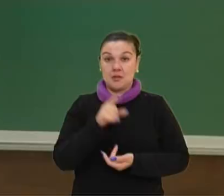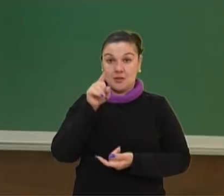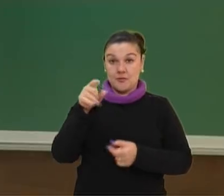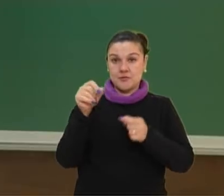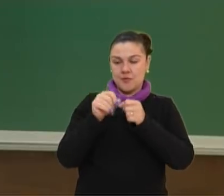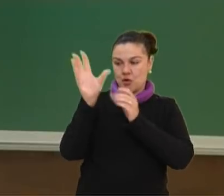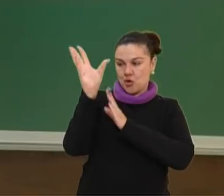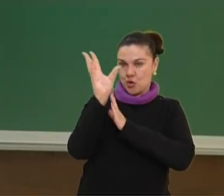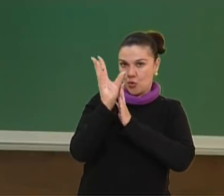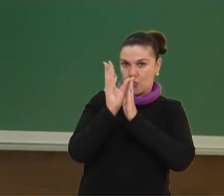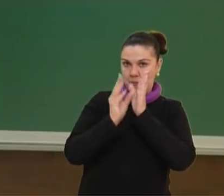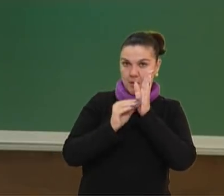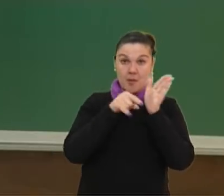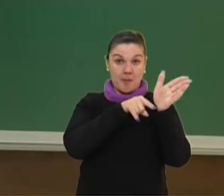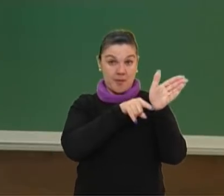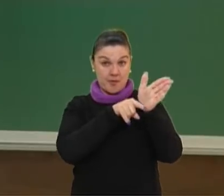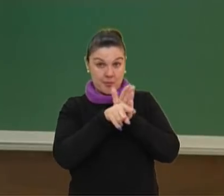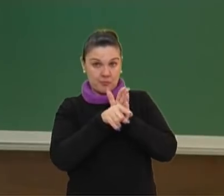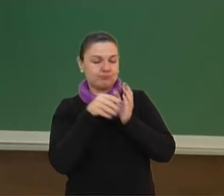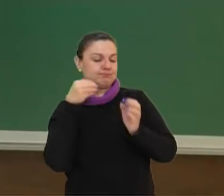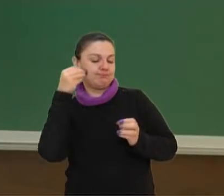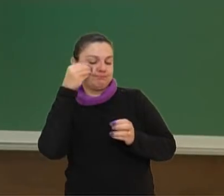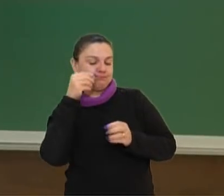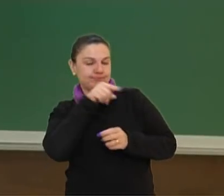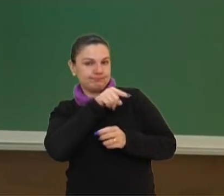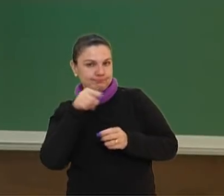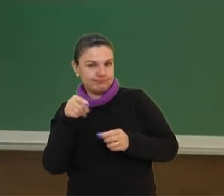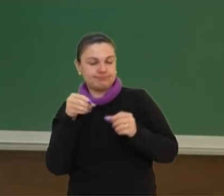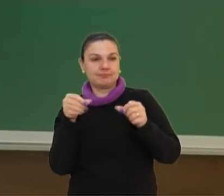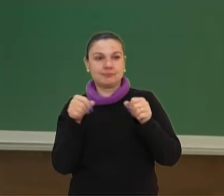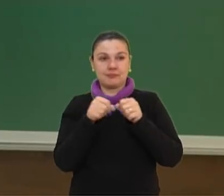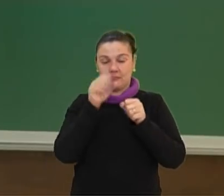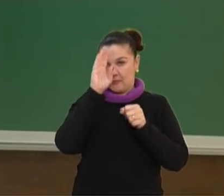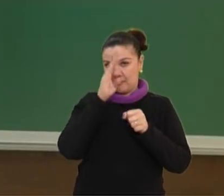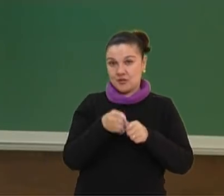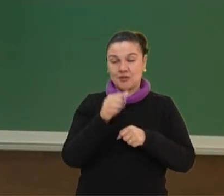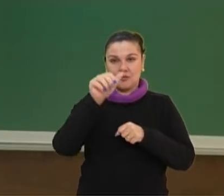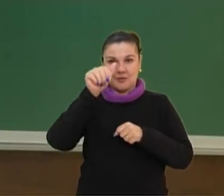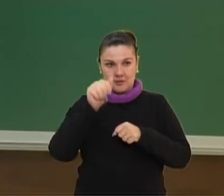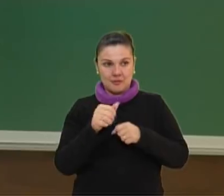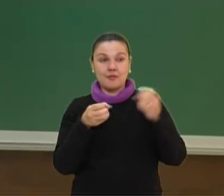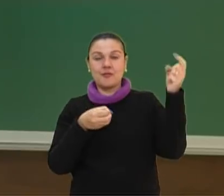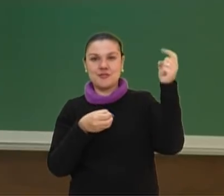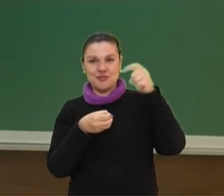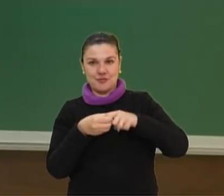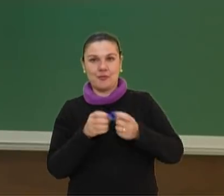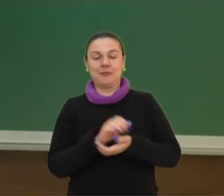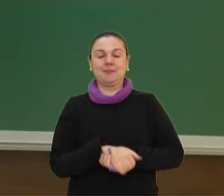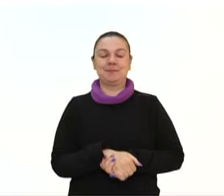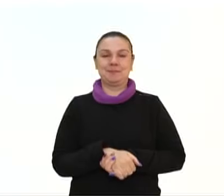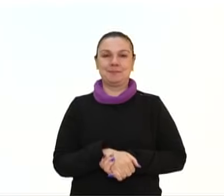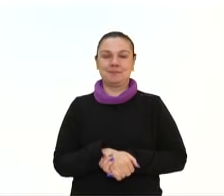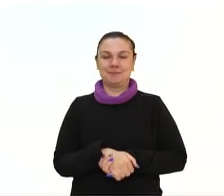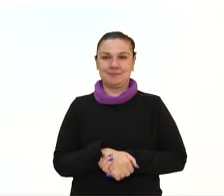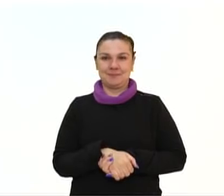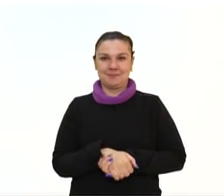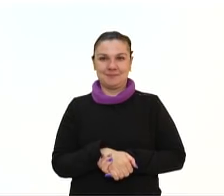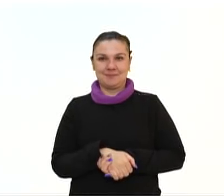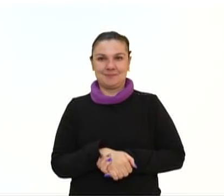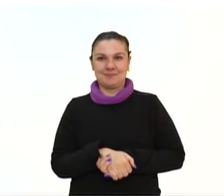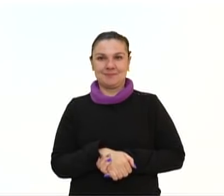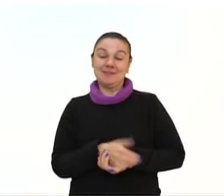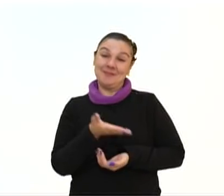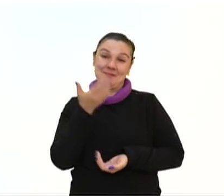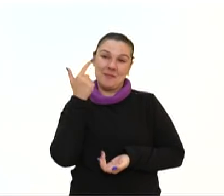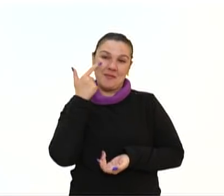vão copiar esse exercício, vão tentar já fazer a letra A, tá? E a gente já retorna, tá bom? Então,